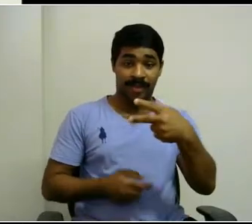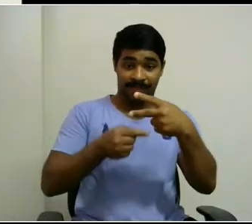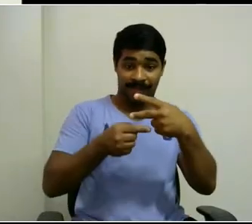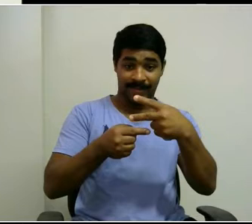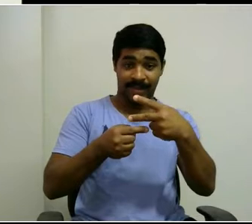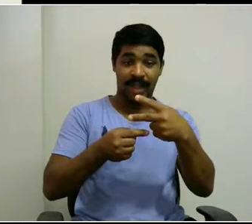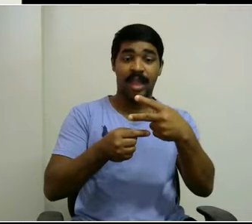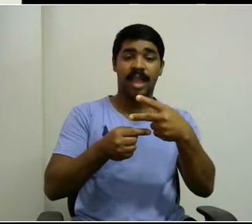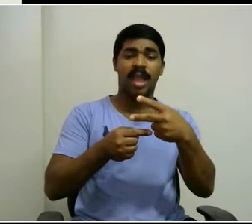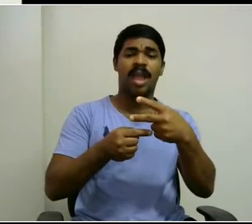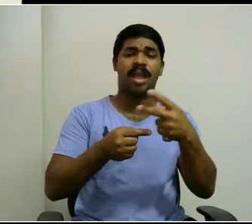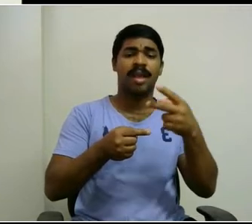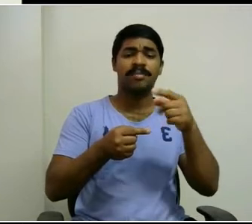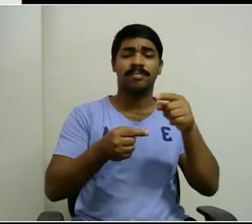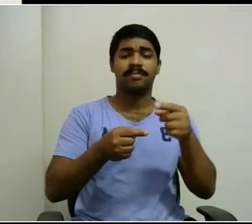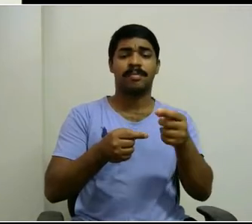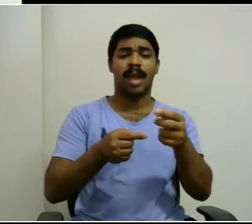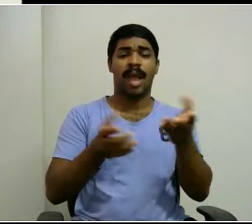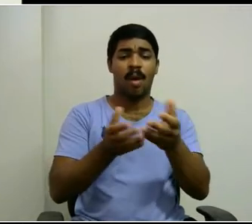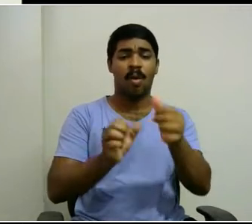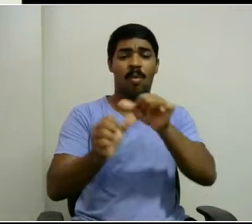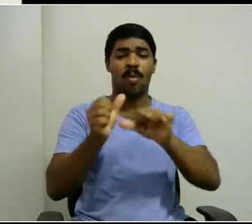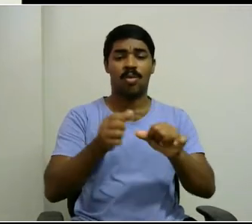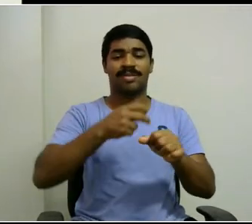inverte. Menos 12.